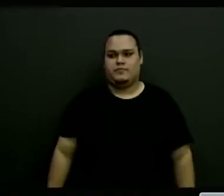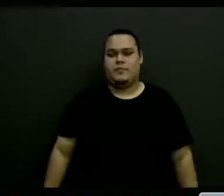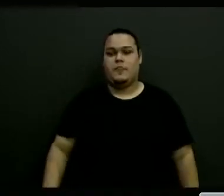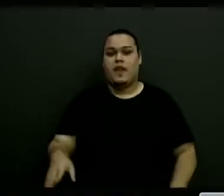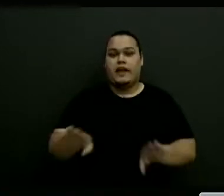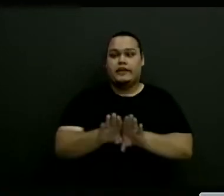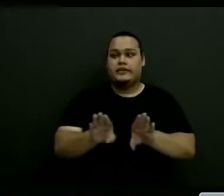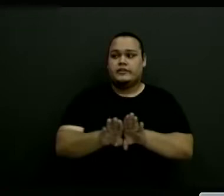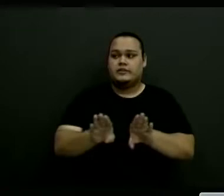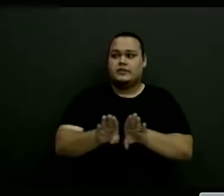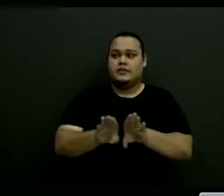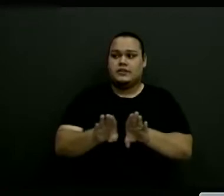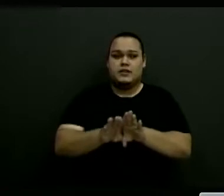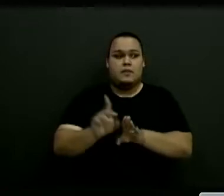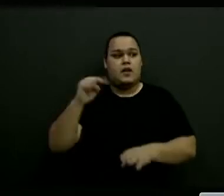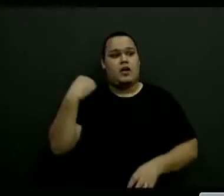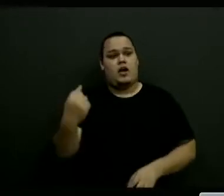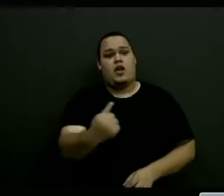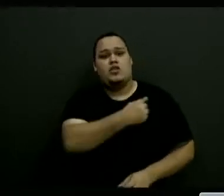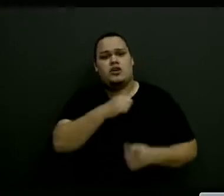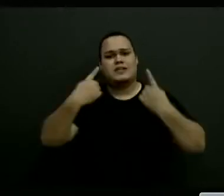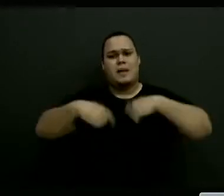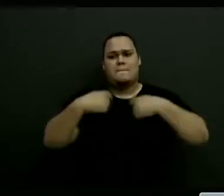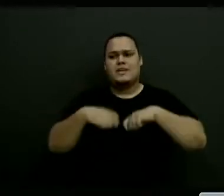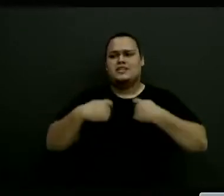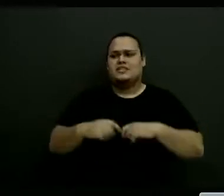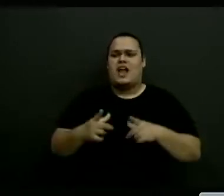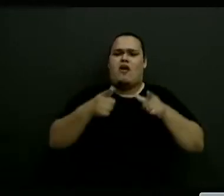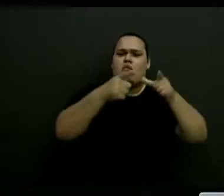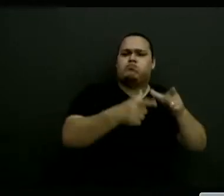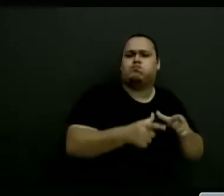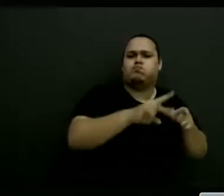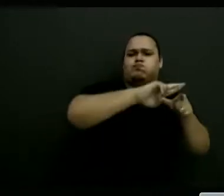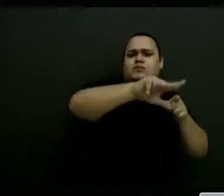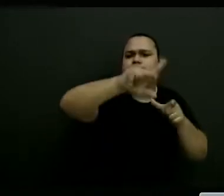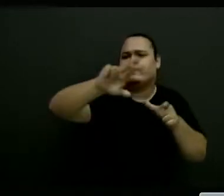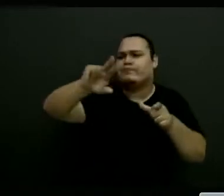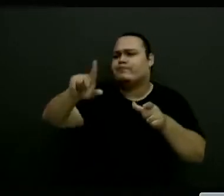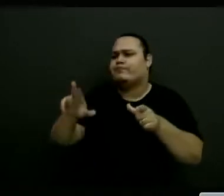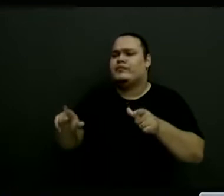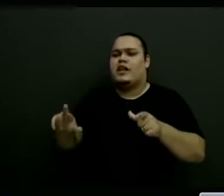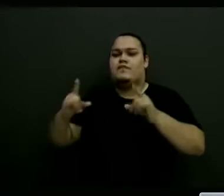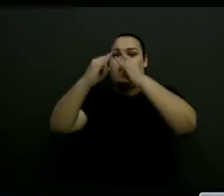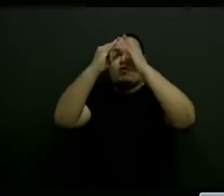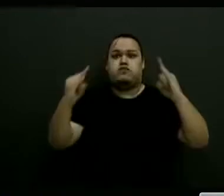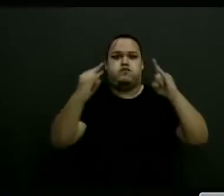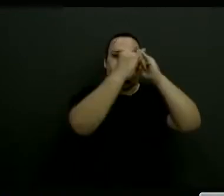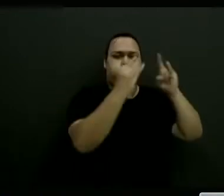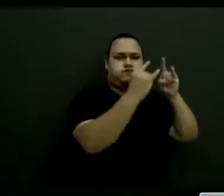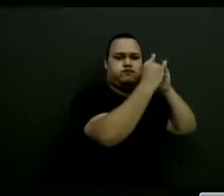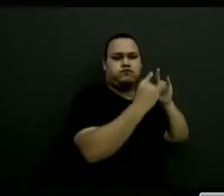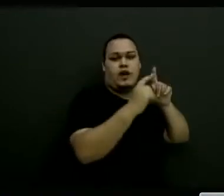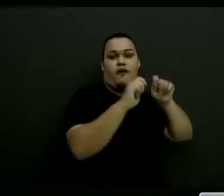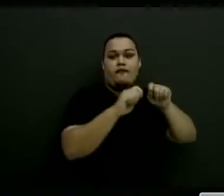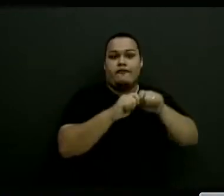Ele era filho de Ahissamac, da tribo de Dan. E no versículo 35 diz que Deus os encheu de sabedoria